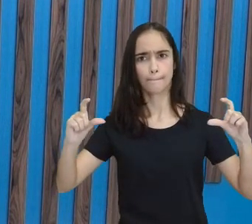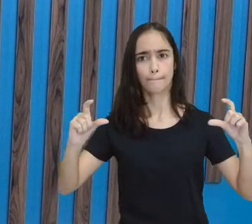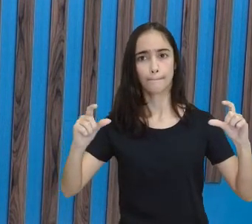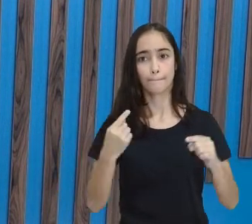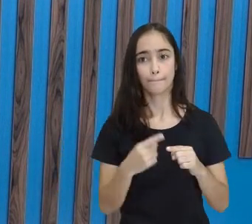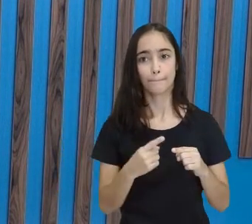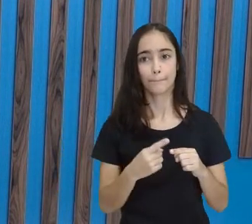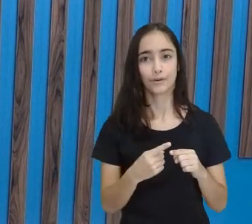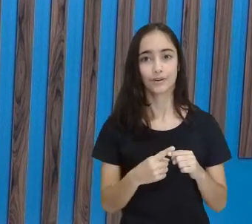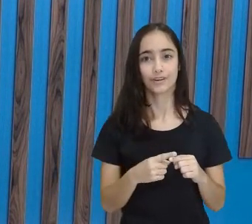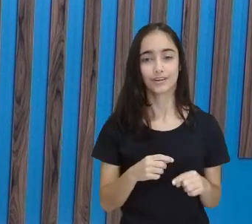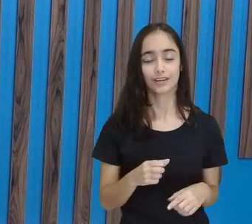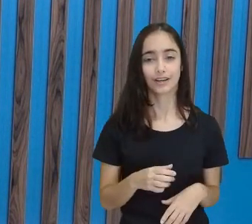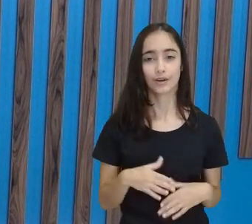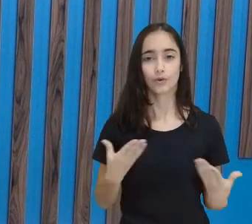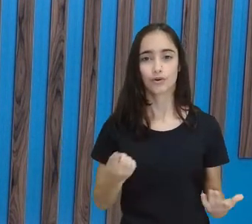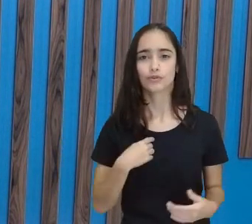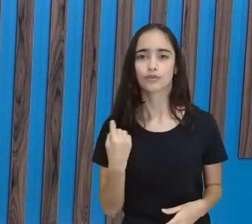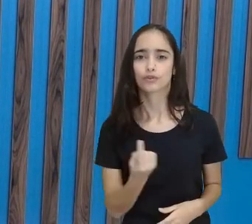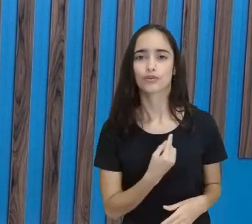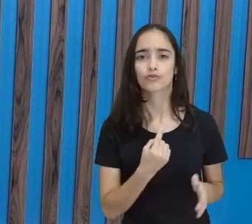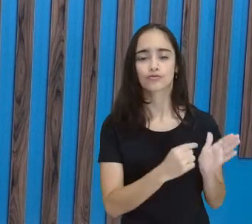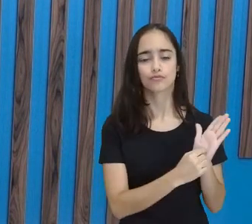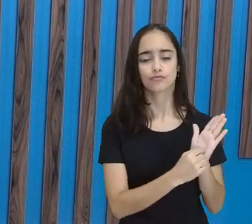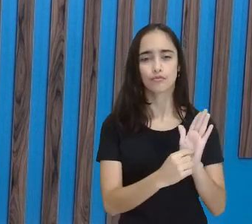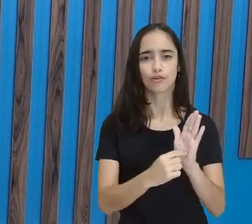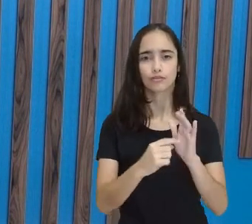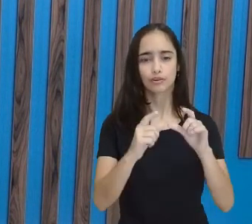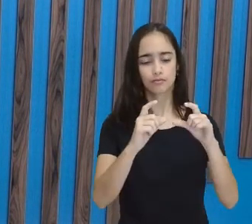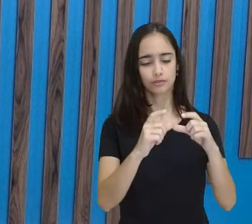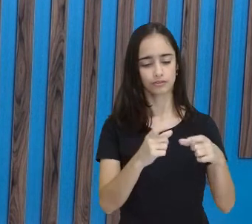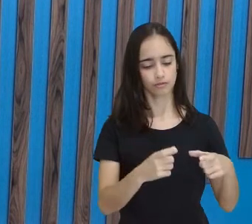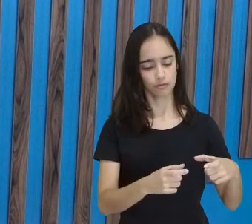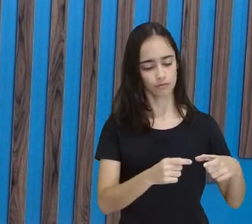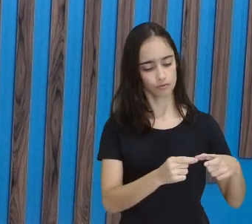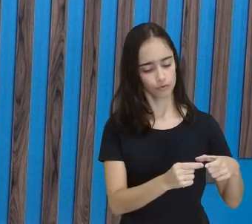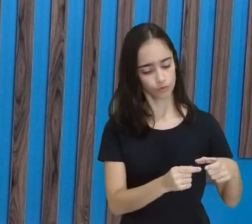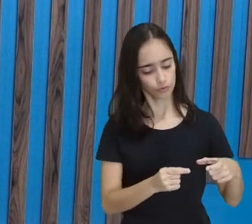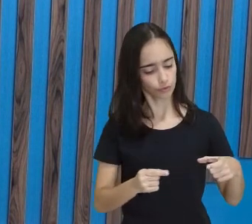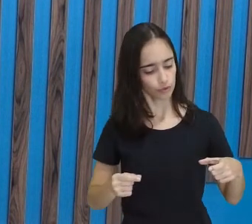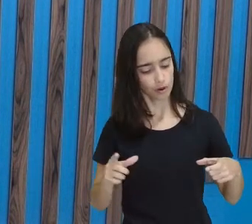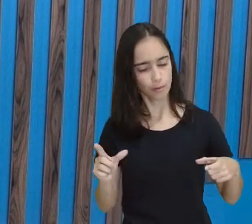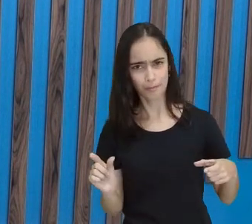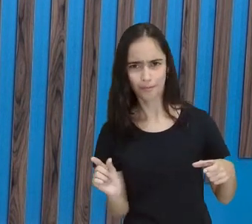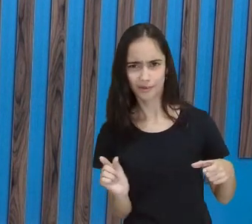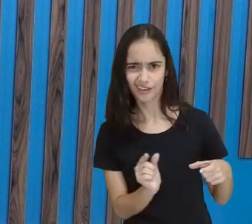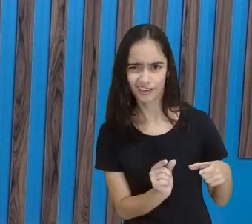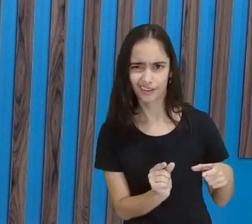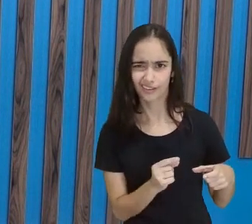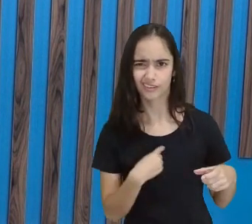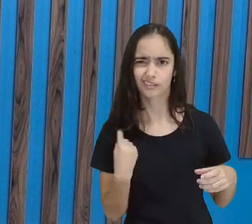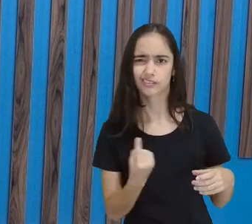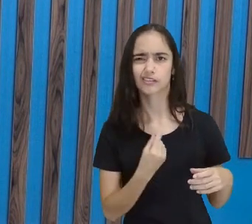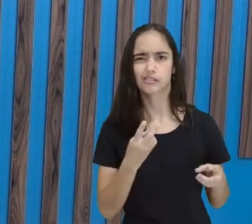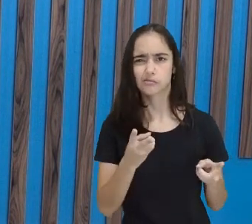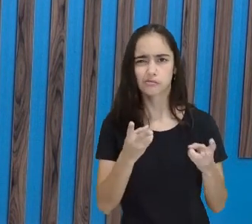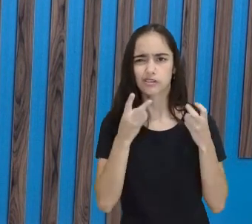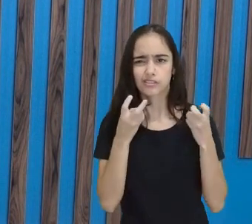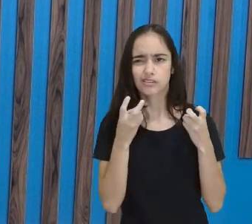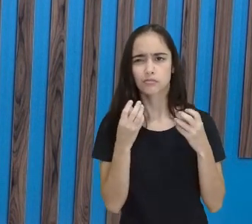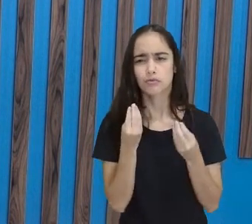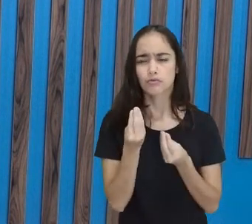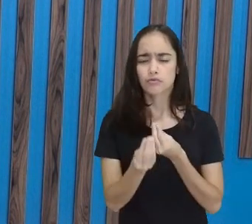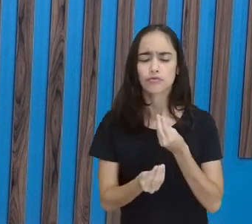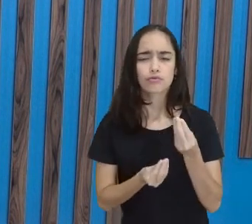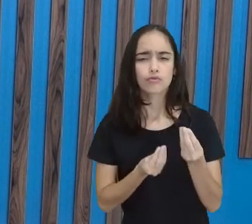da trena, nem sempre dá para observar bem como é a parte que fica enroladinha dentro da trena, que é